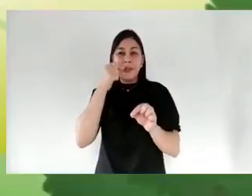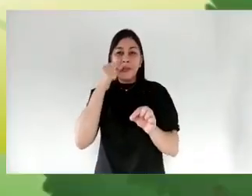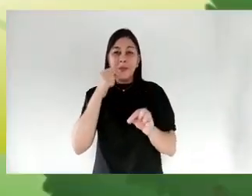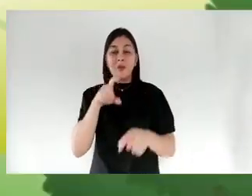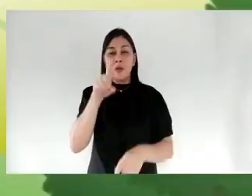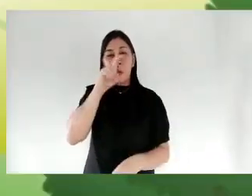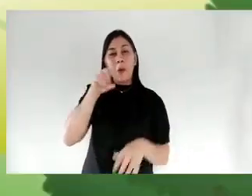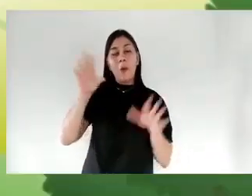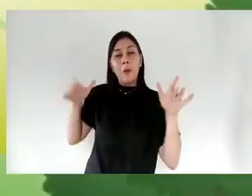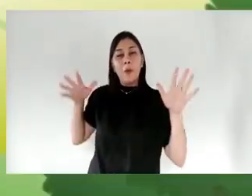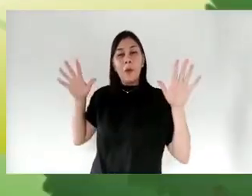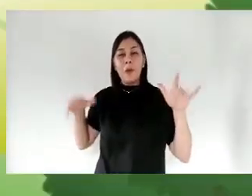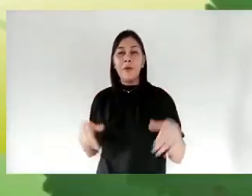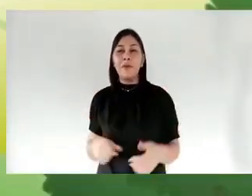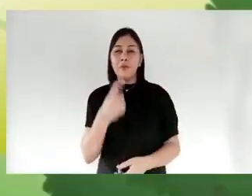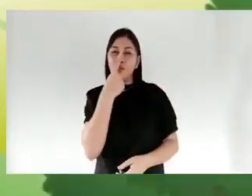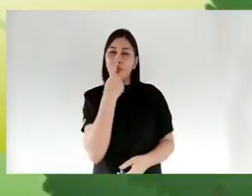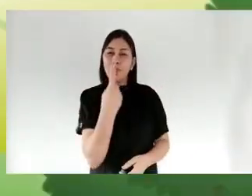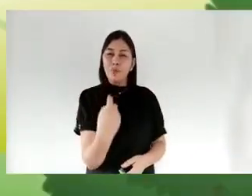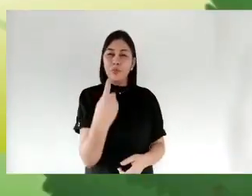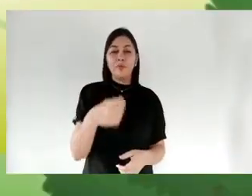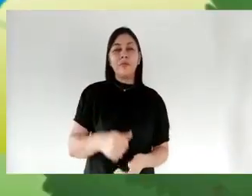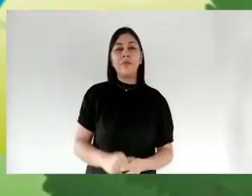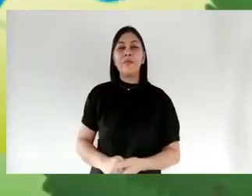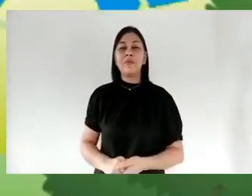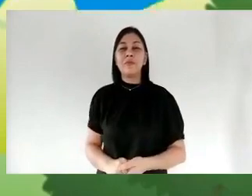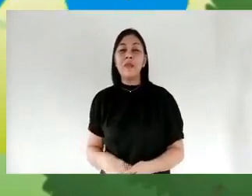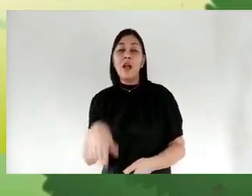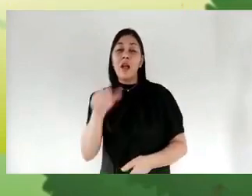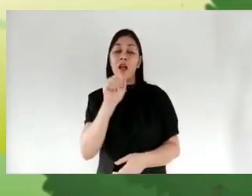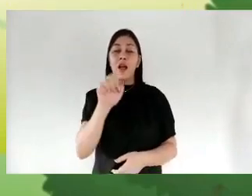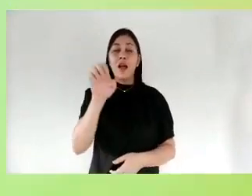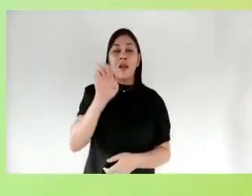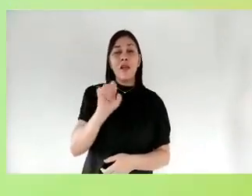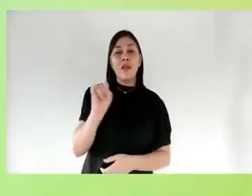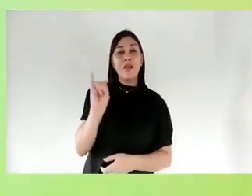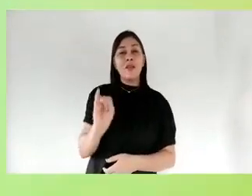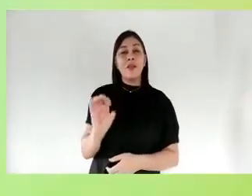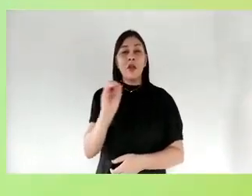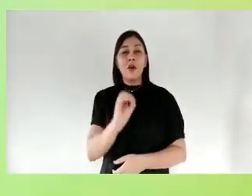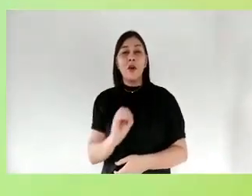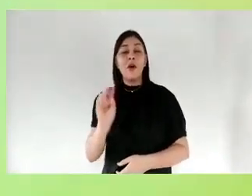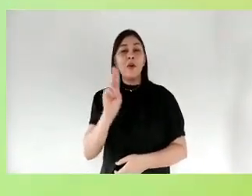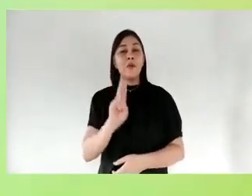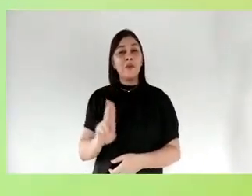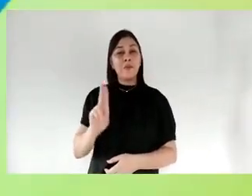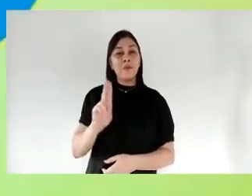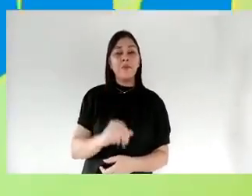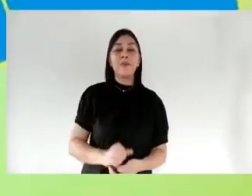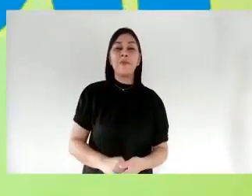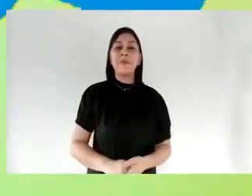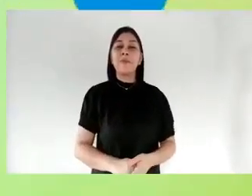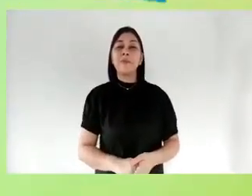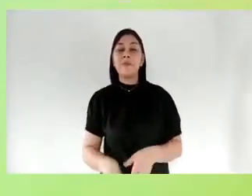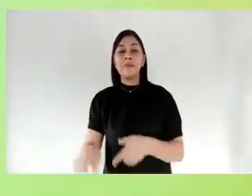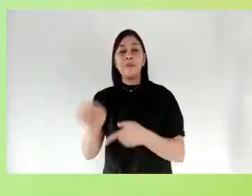urubu. A, E, I, O, U. A, E, I, O,